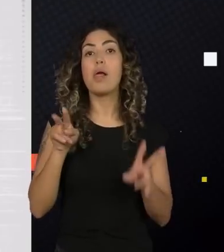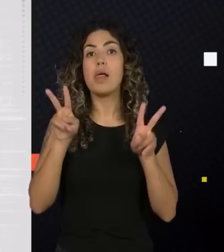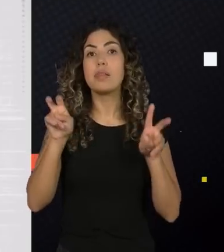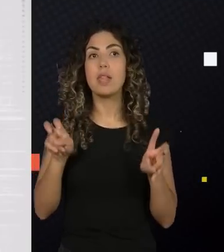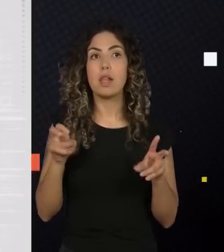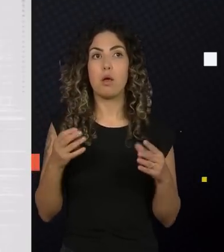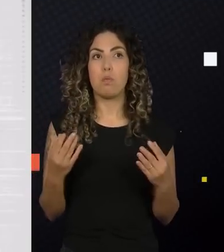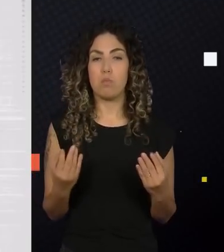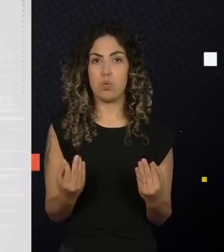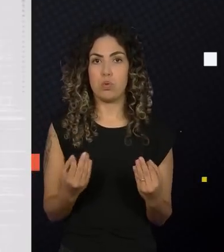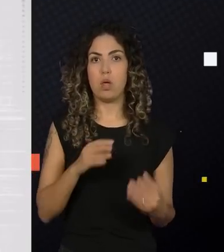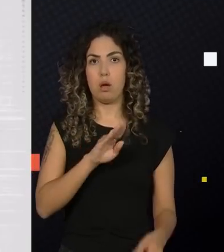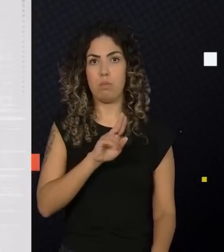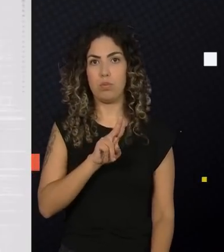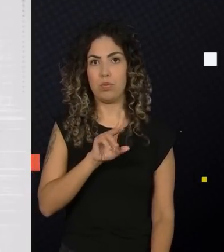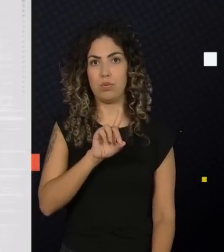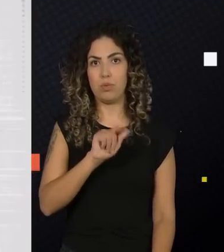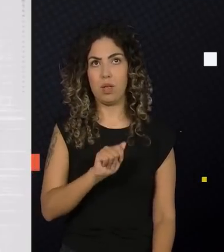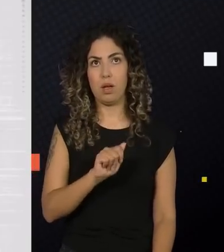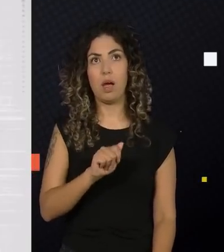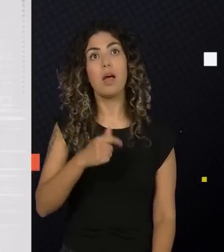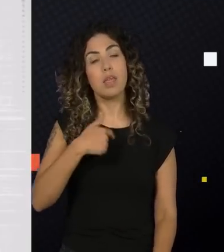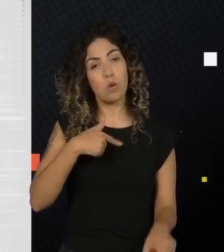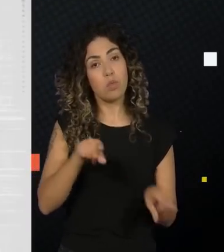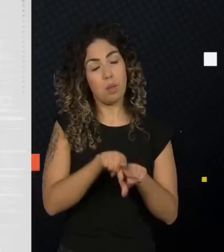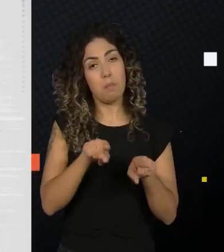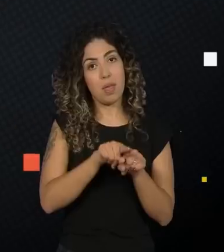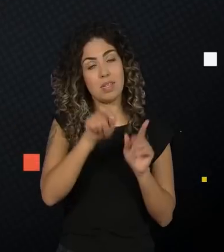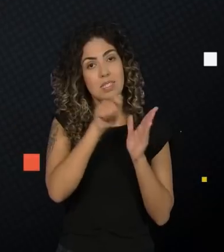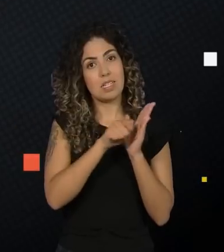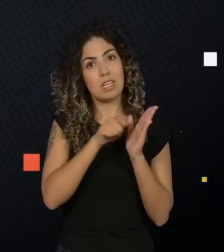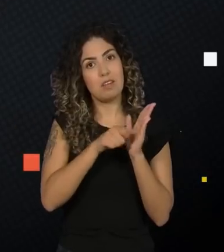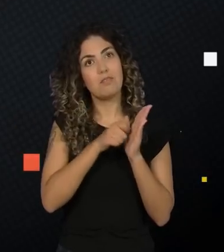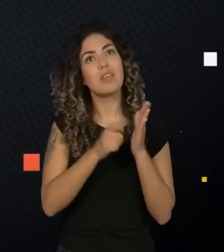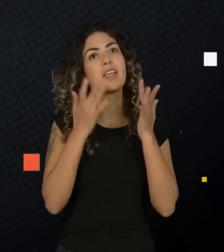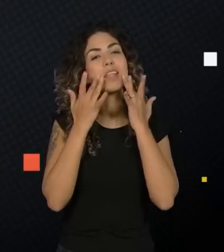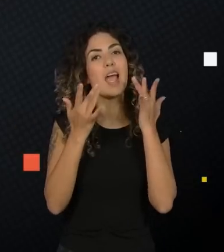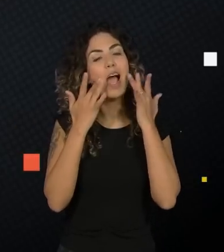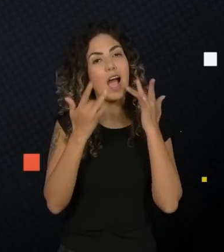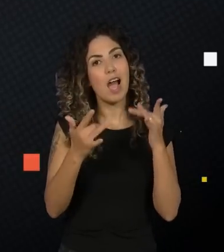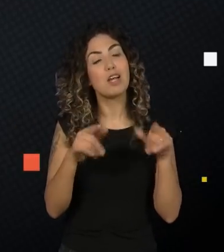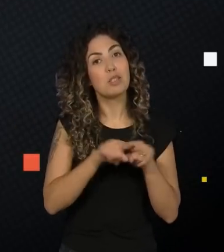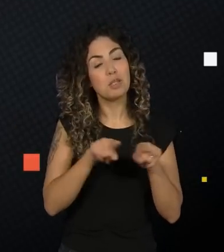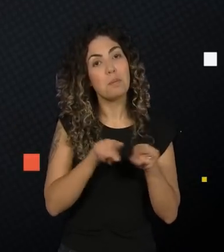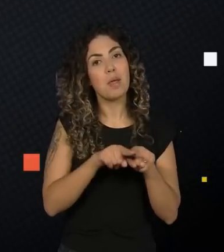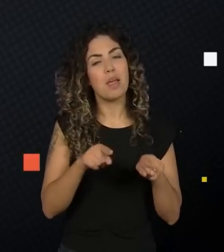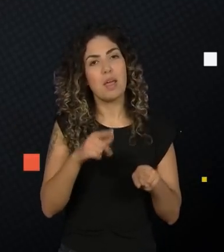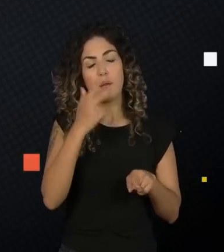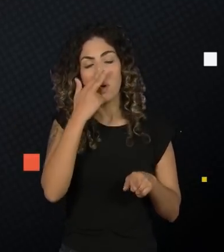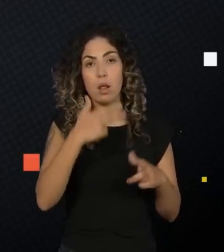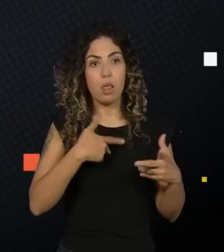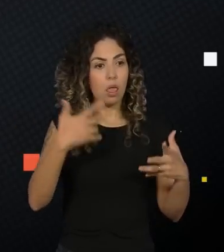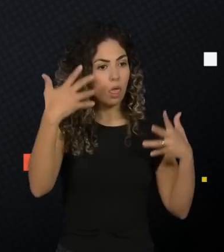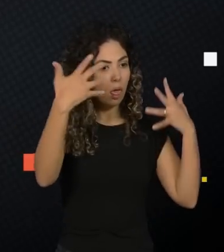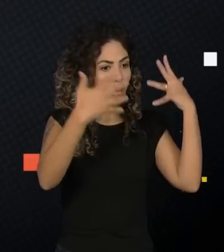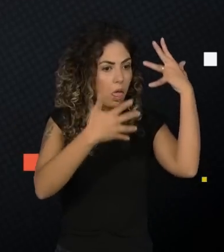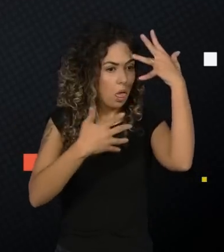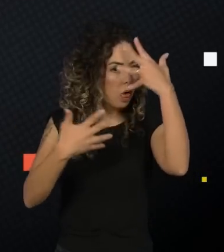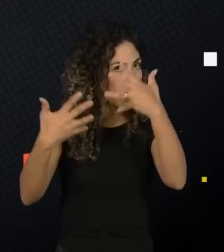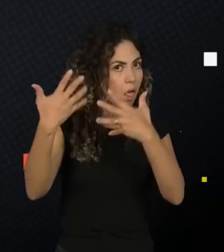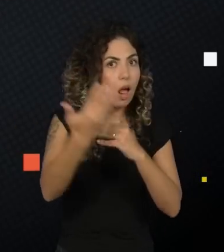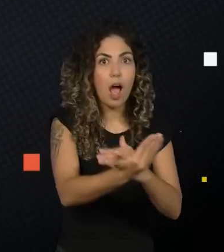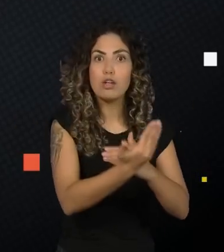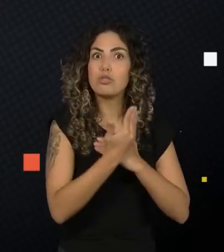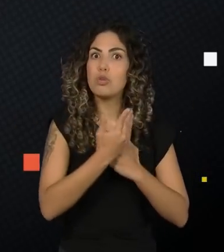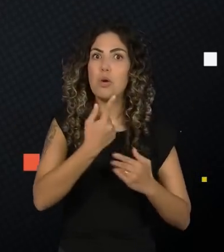trabalhamos juntas numa peça que eu escrevi também, que é À Beira do Abismo Me Cresceram Asas, em que ela